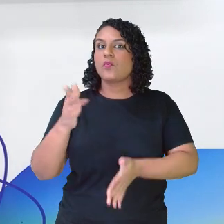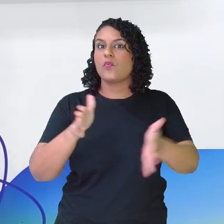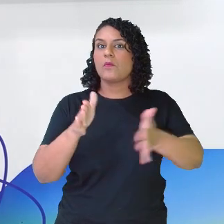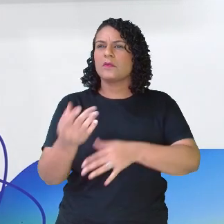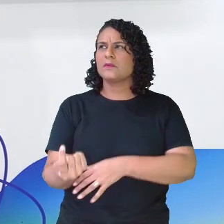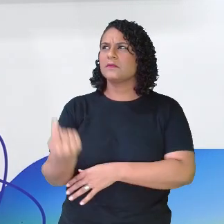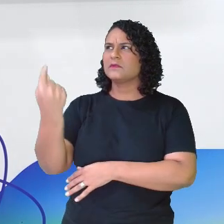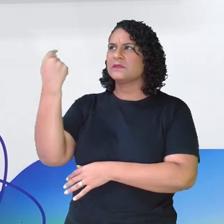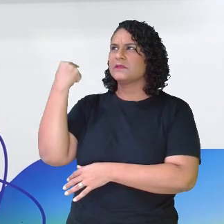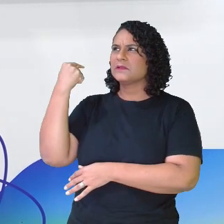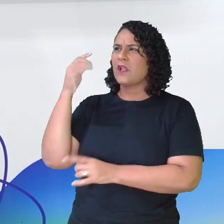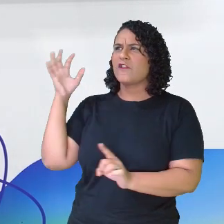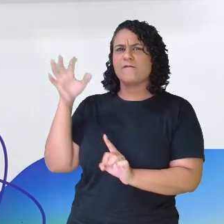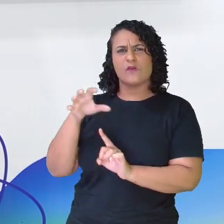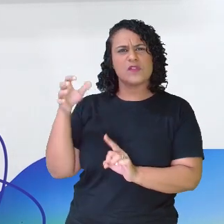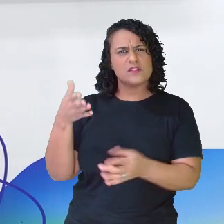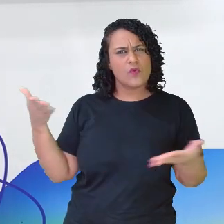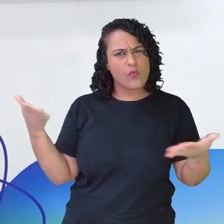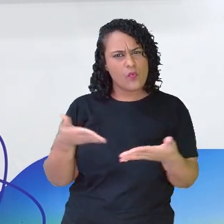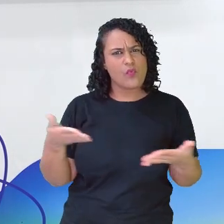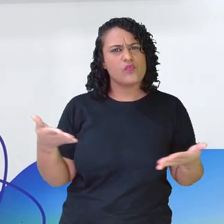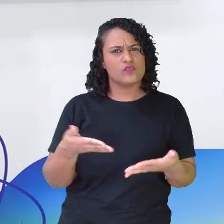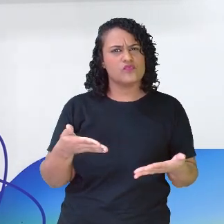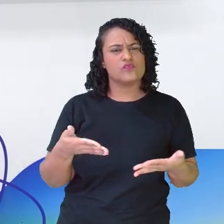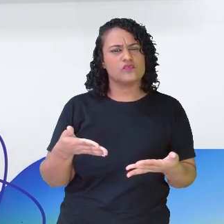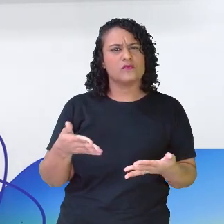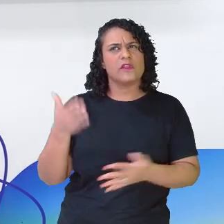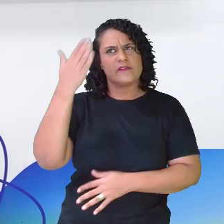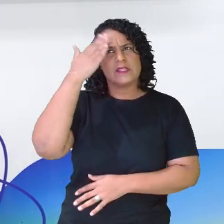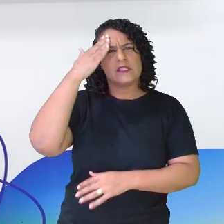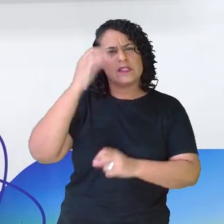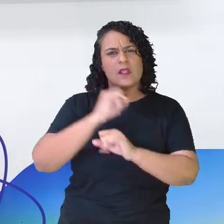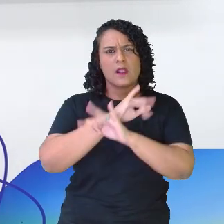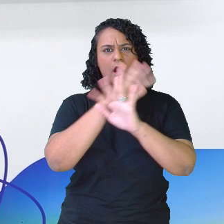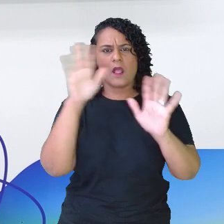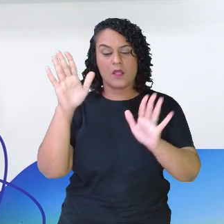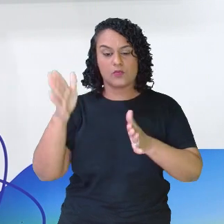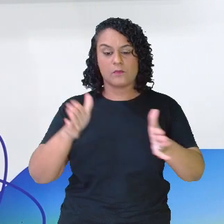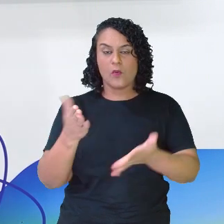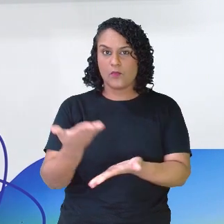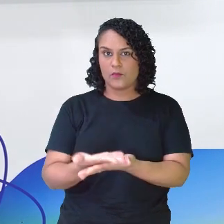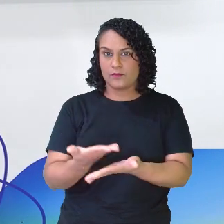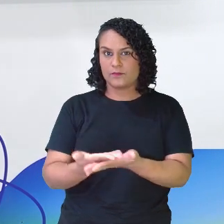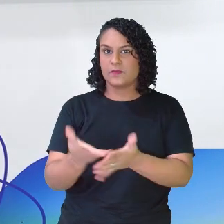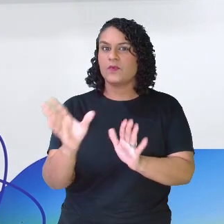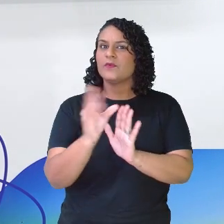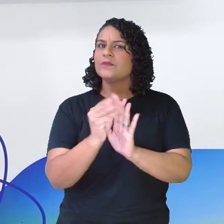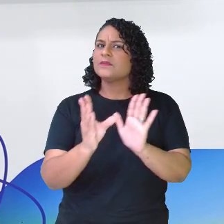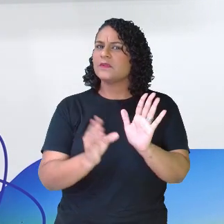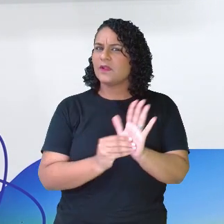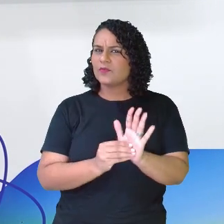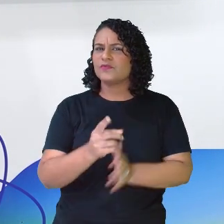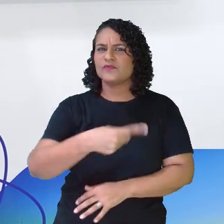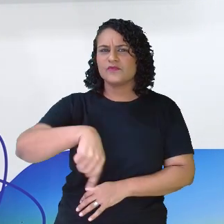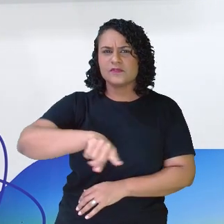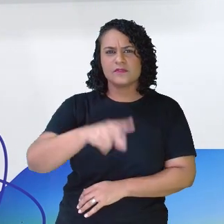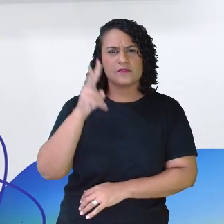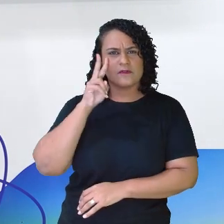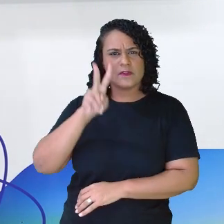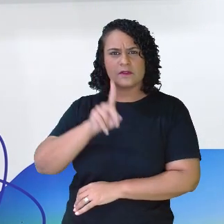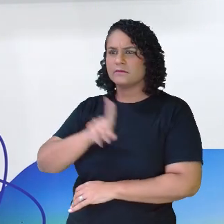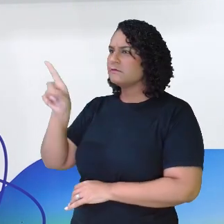refletem agora no presente. A gente vai entender isso direitinho, mas o nosso conteúdo hoje, vocês já estão vendo aí que